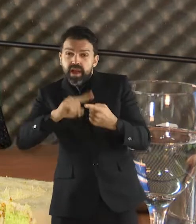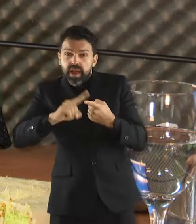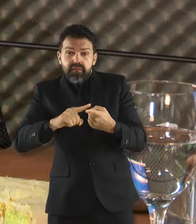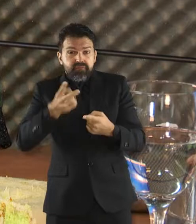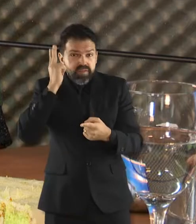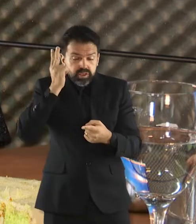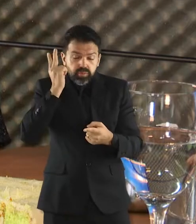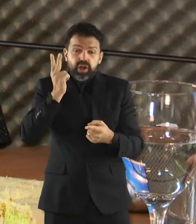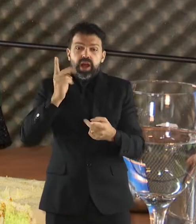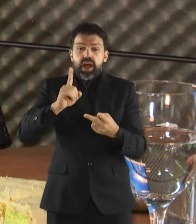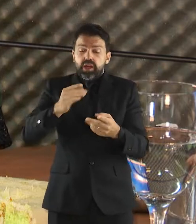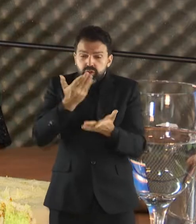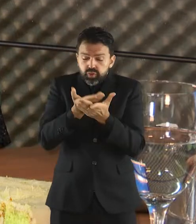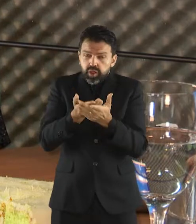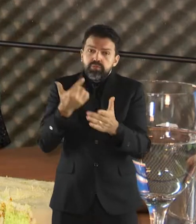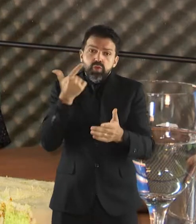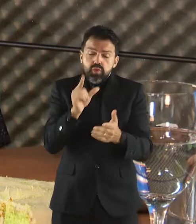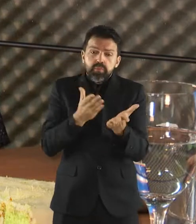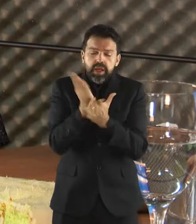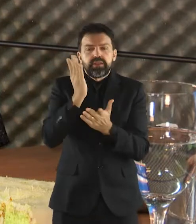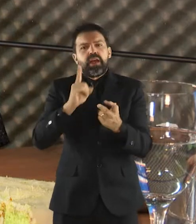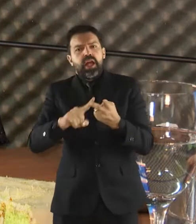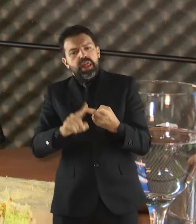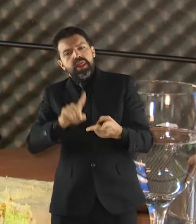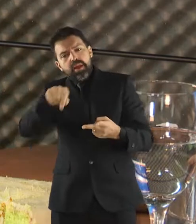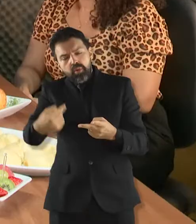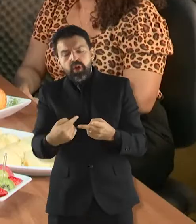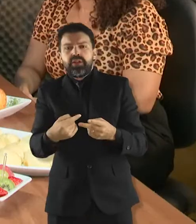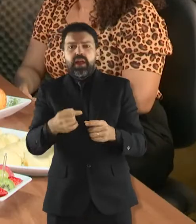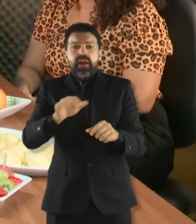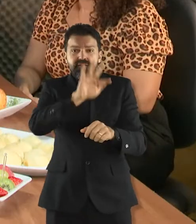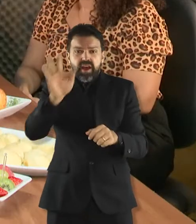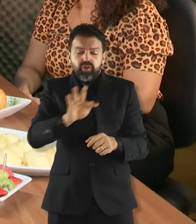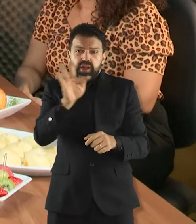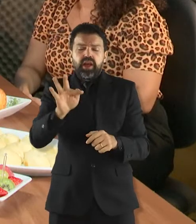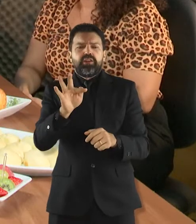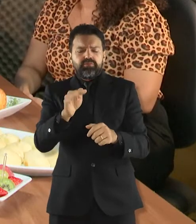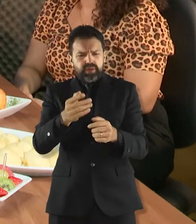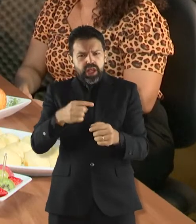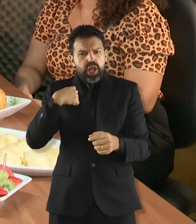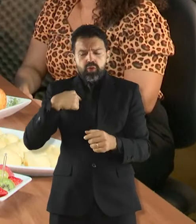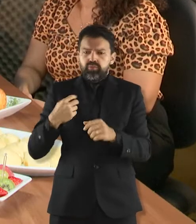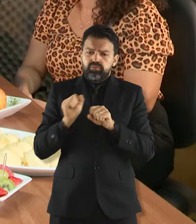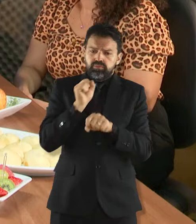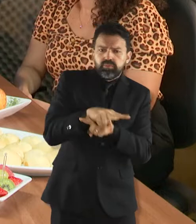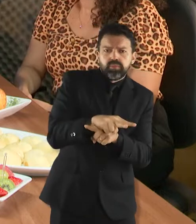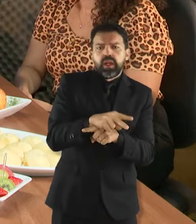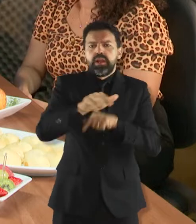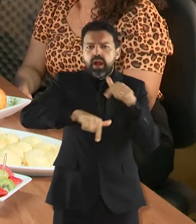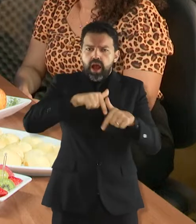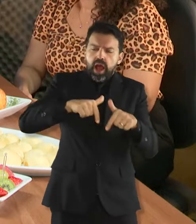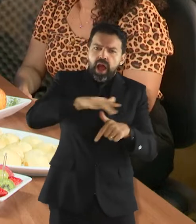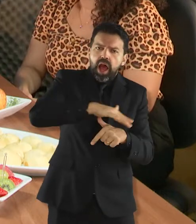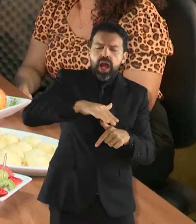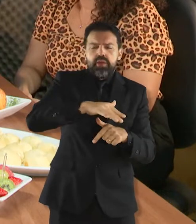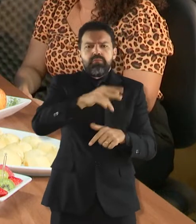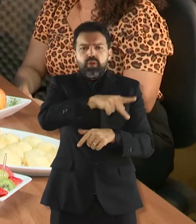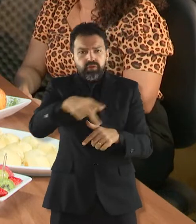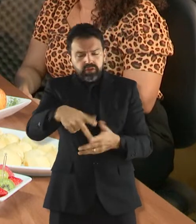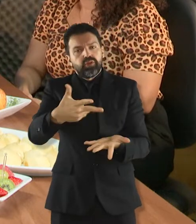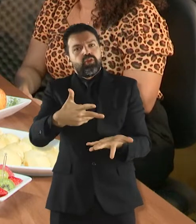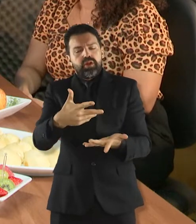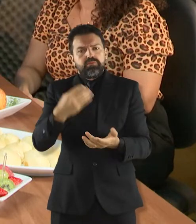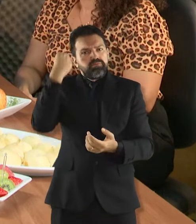comecei a lecionar, né? No meu segundo ano de faculdade eu fui contratada como professora, sem nenhuma experiência,